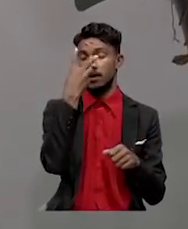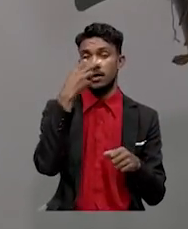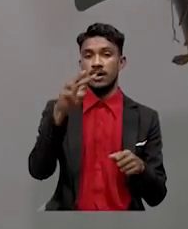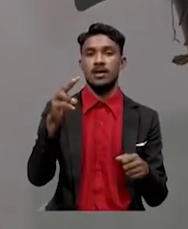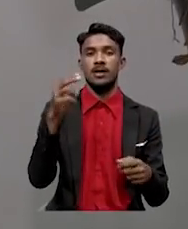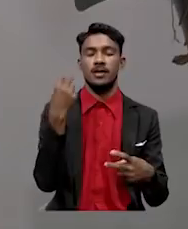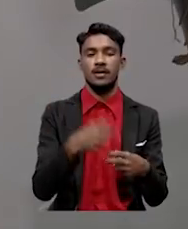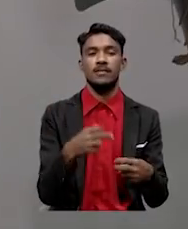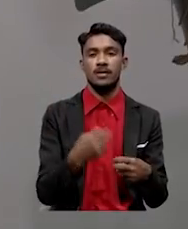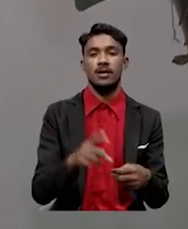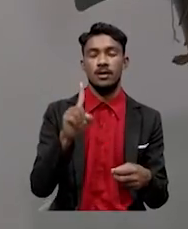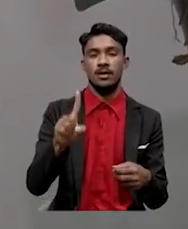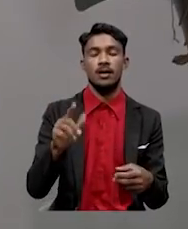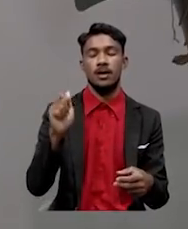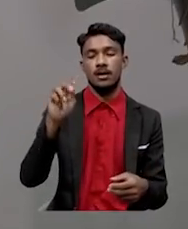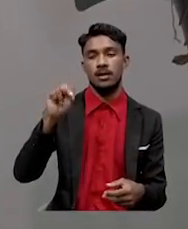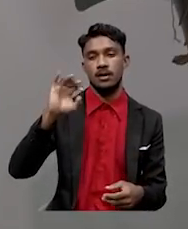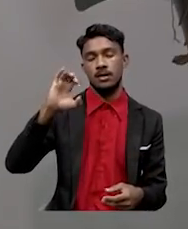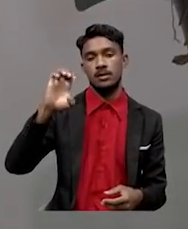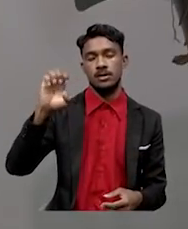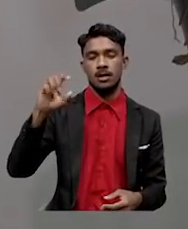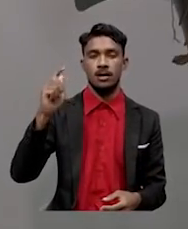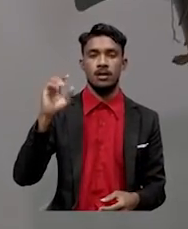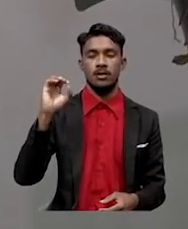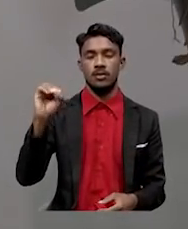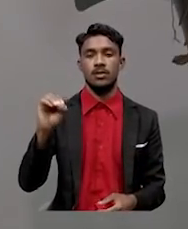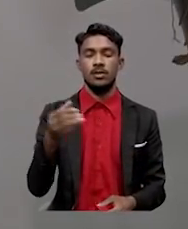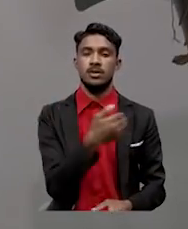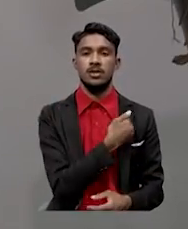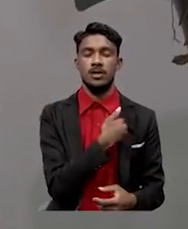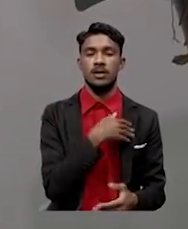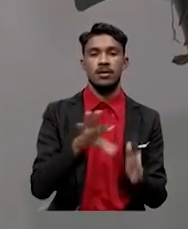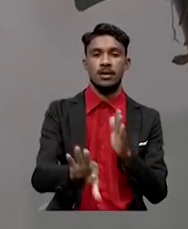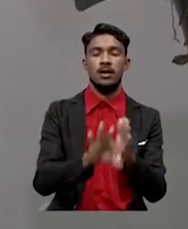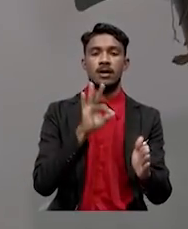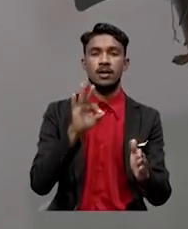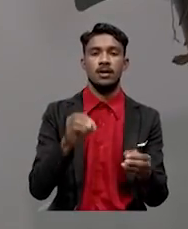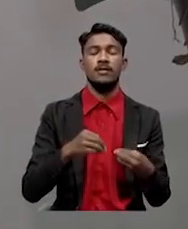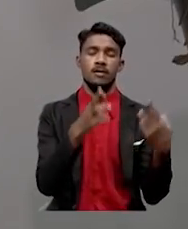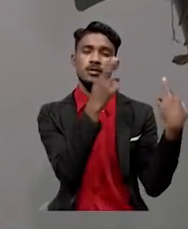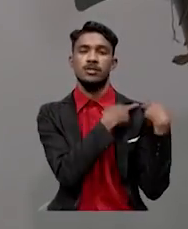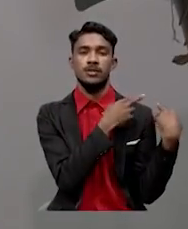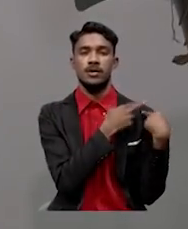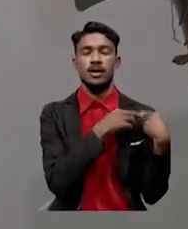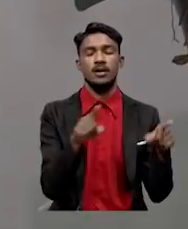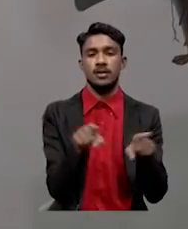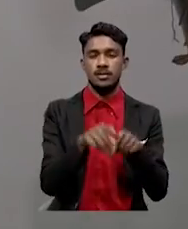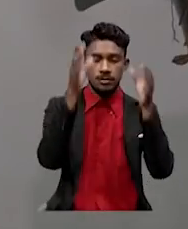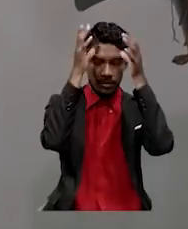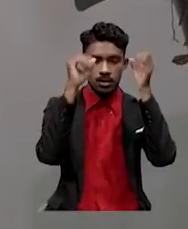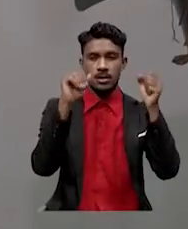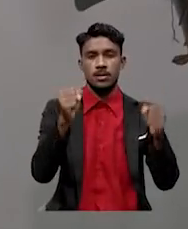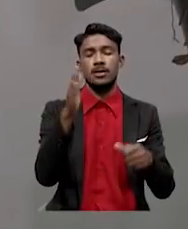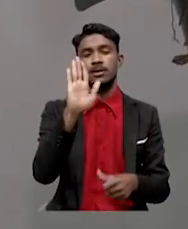se era certo, se era o que estão tomando depois. Animos, mancha jurídica. Tanto, se presidente, filha, se presidente,